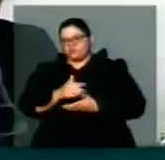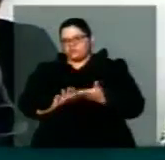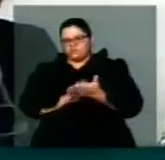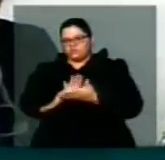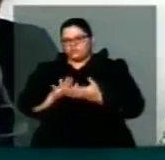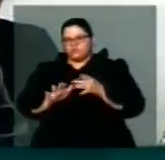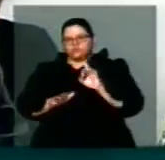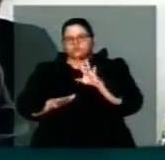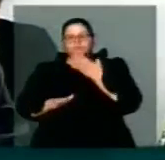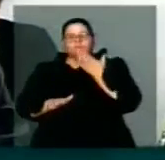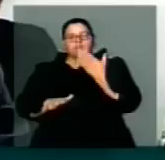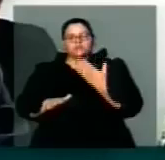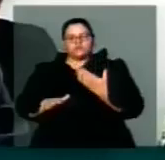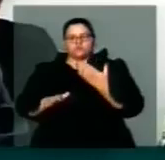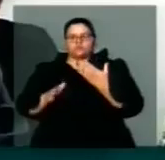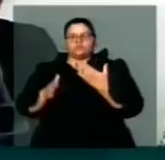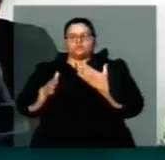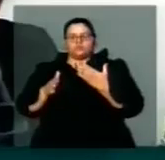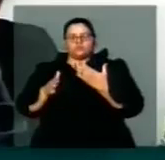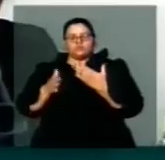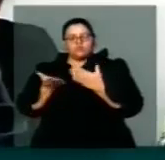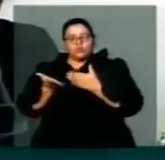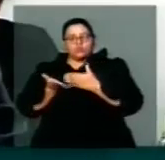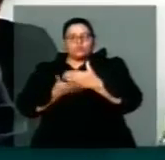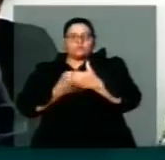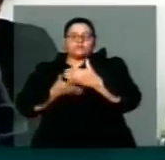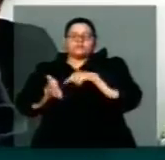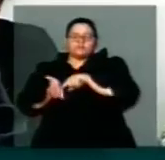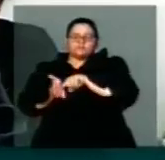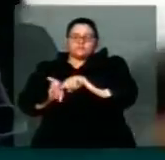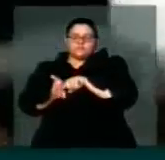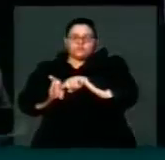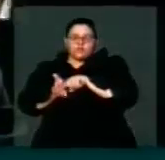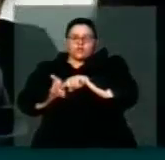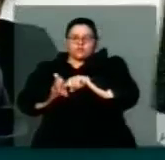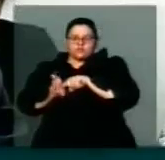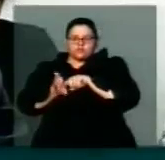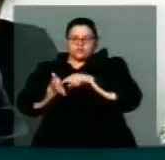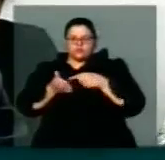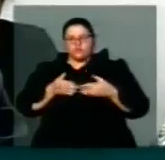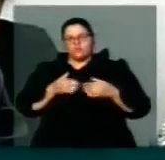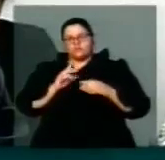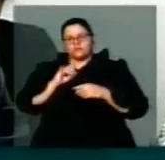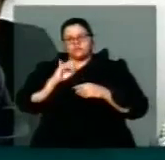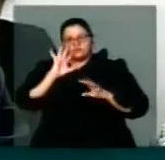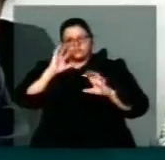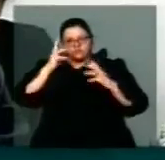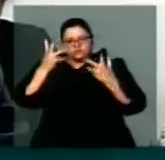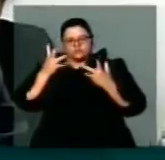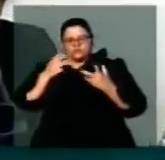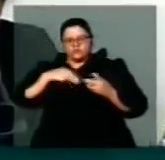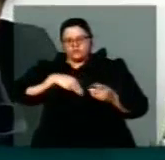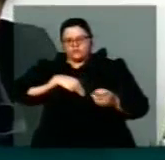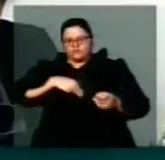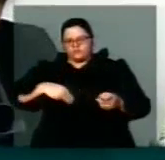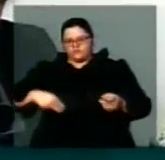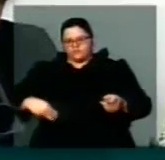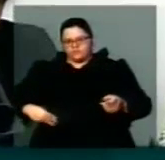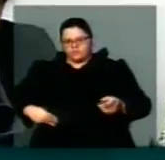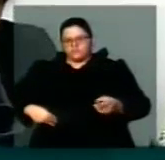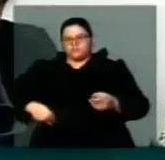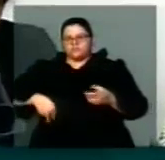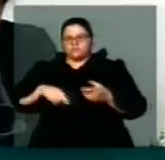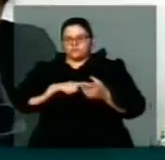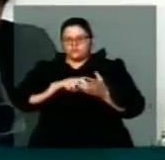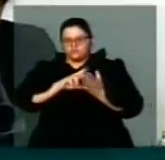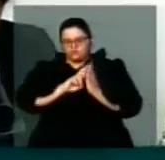aqui é um pedido de abertura de inquérito para investigação, com a decisão do ministro relator